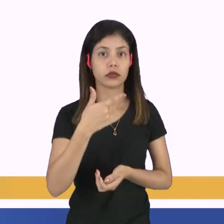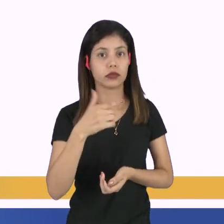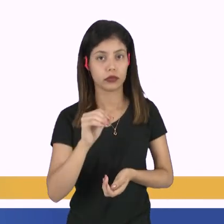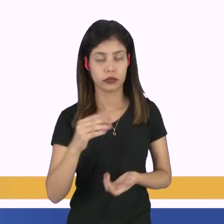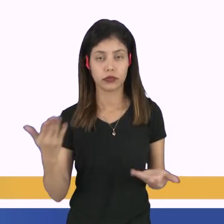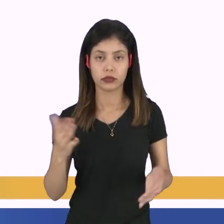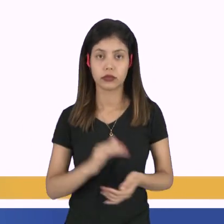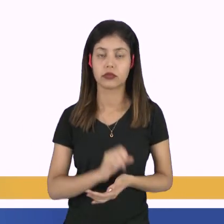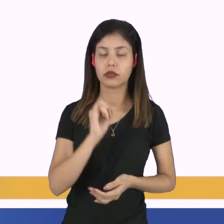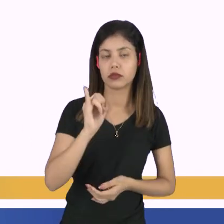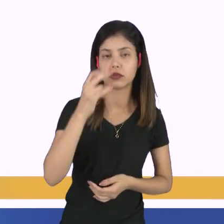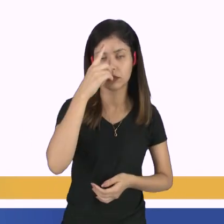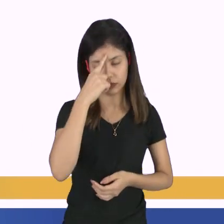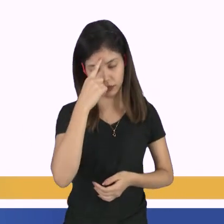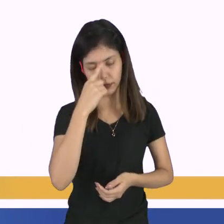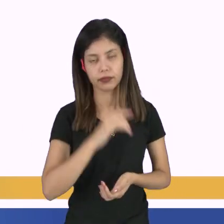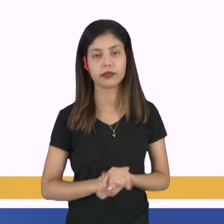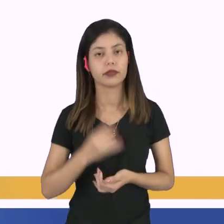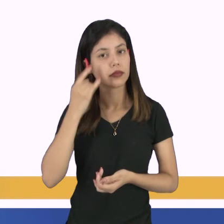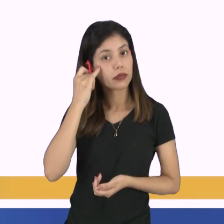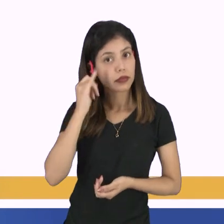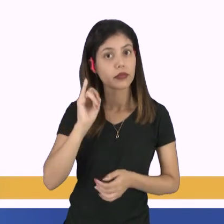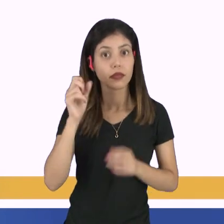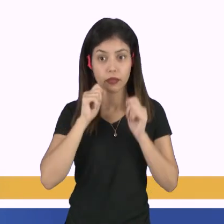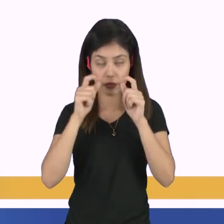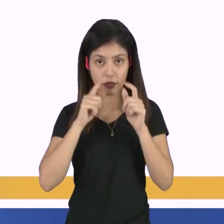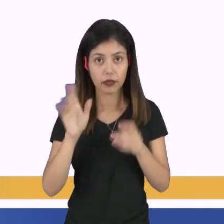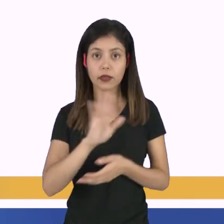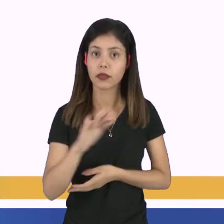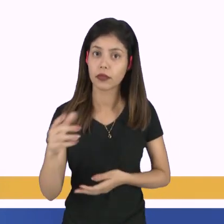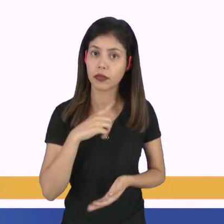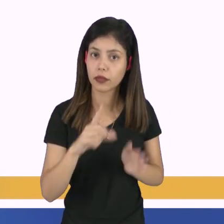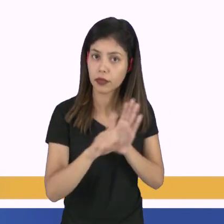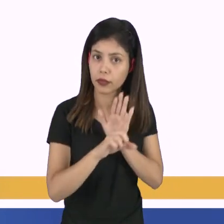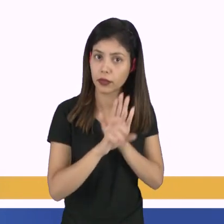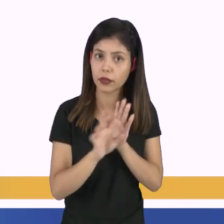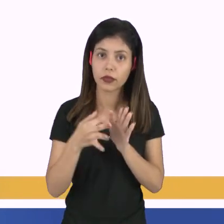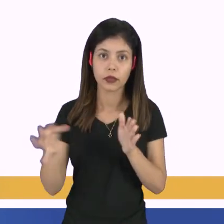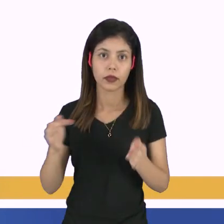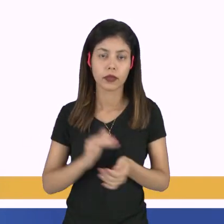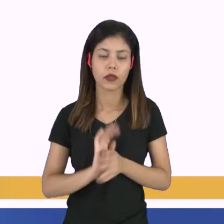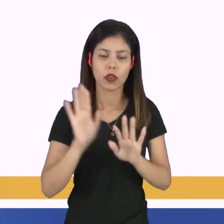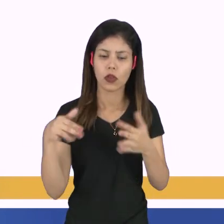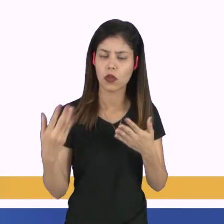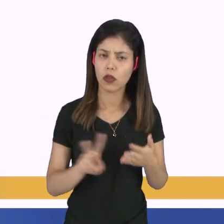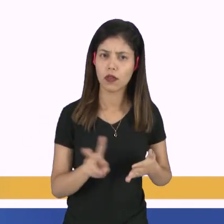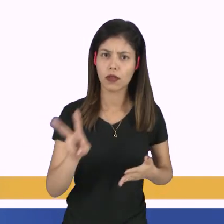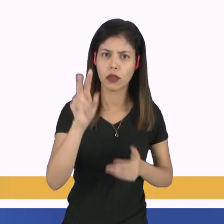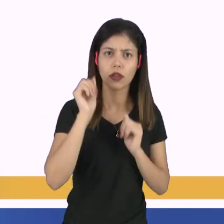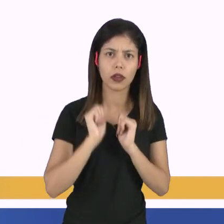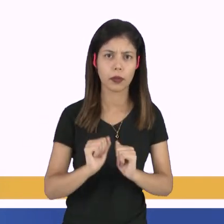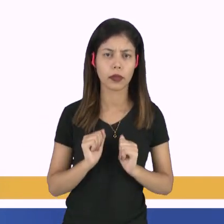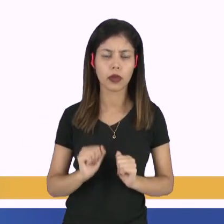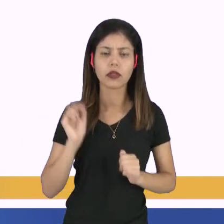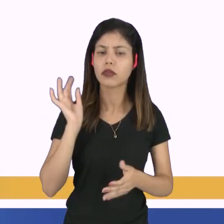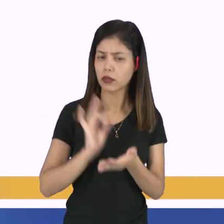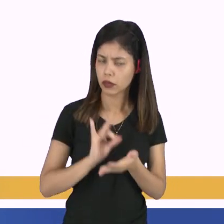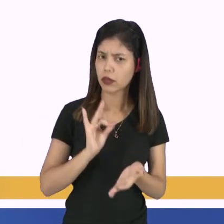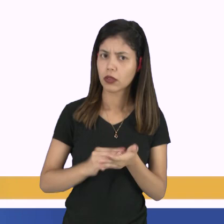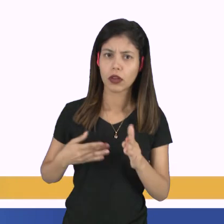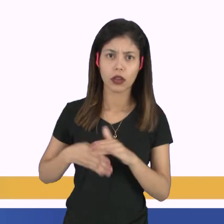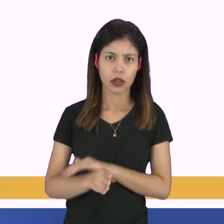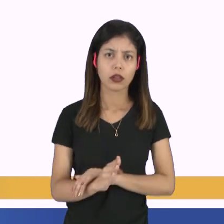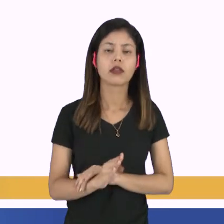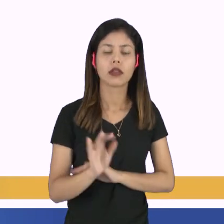ok? Então se atente também para essa ideia de que quando tem uma lei de formação, é importante observar quais são os valores que podem, de fato, entrar